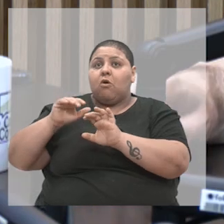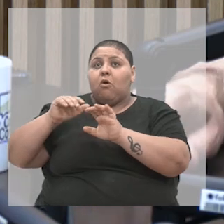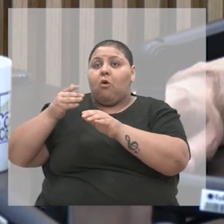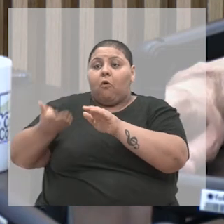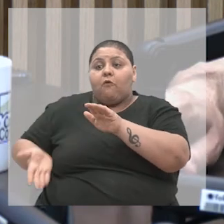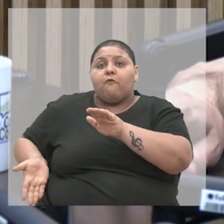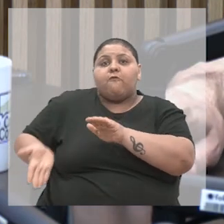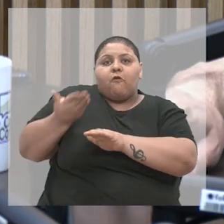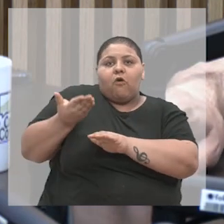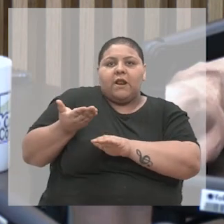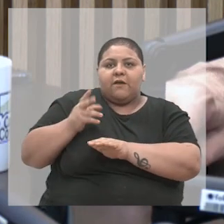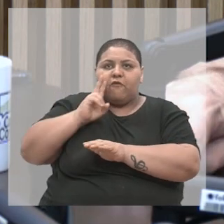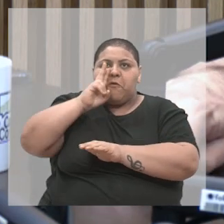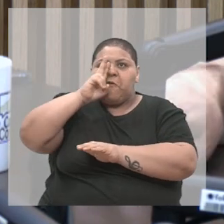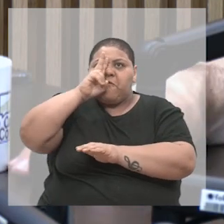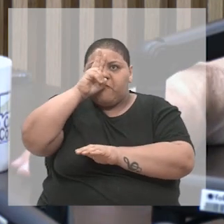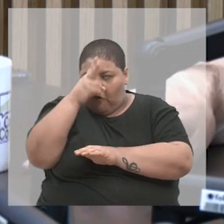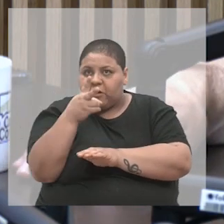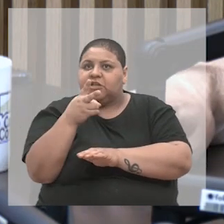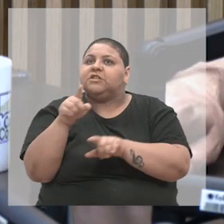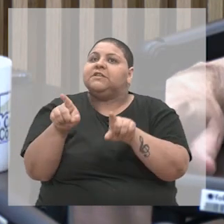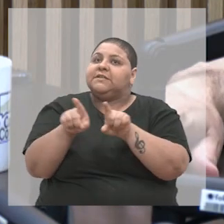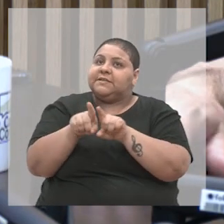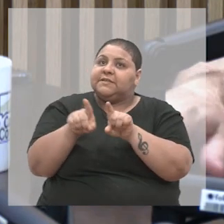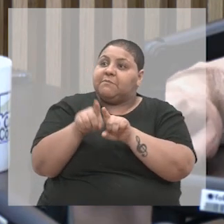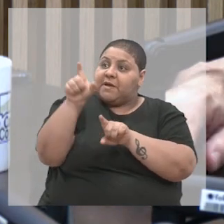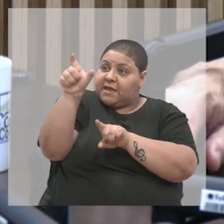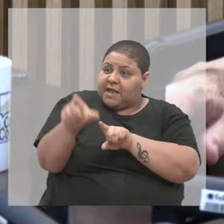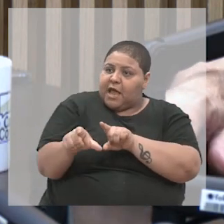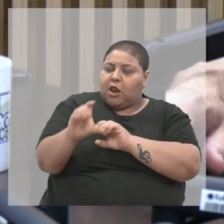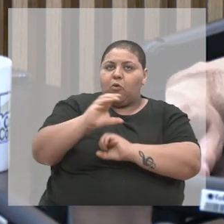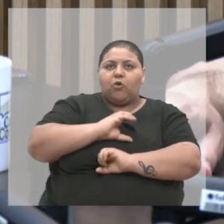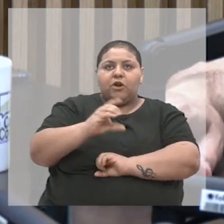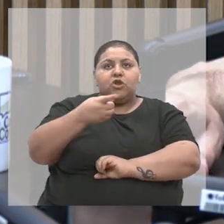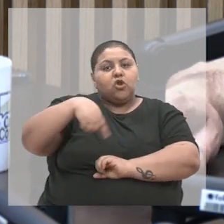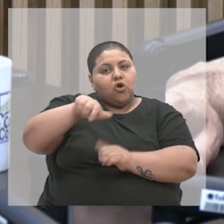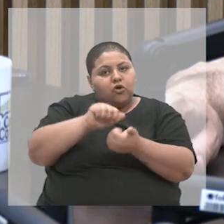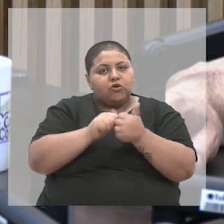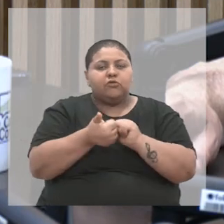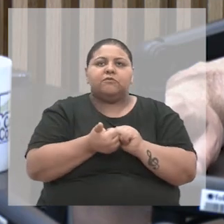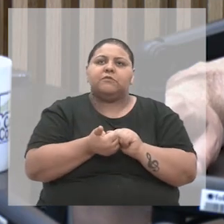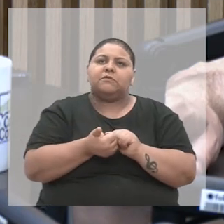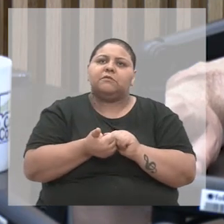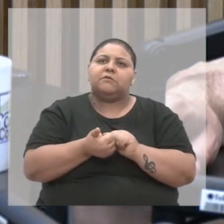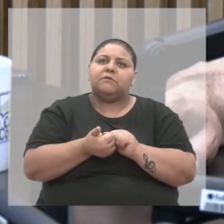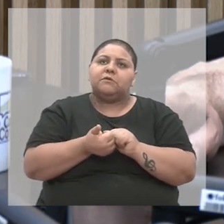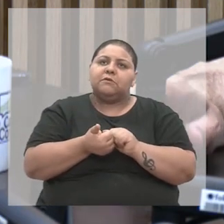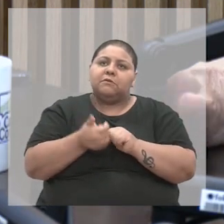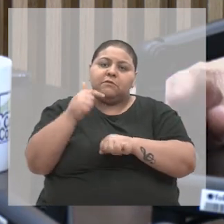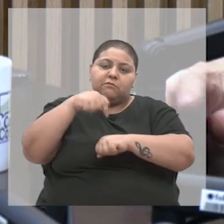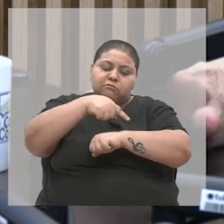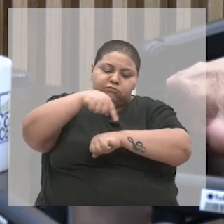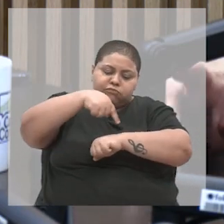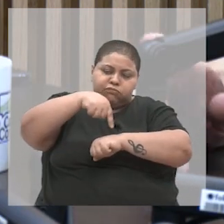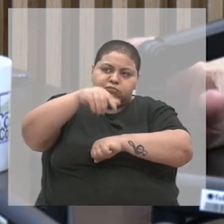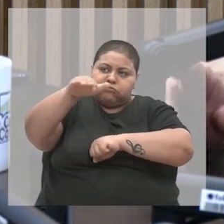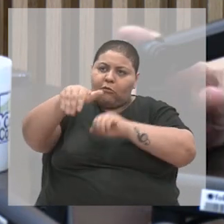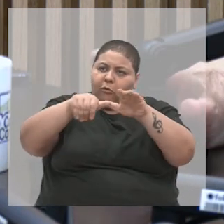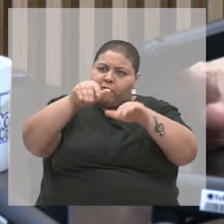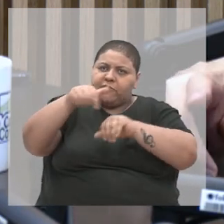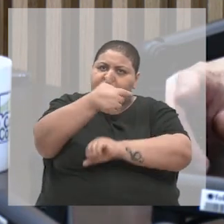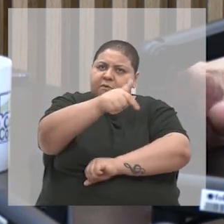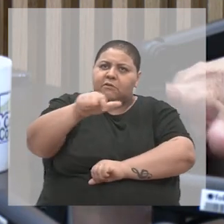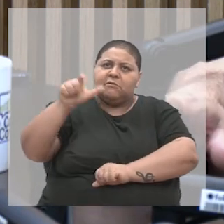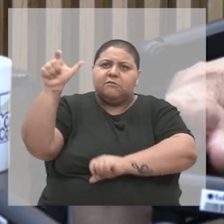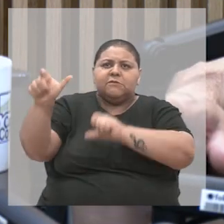ele que era o coordenador. Aí fomos jogar lá, e aí passou o tempo, convidamos o Fagião, ele conseguiu uma